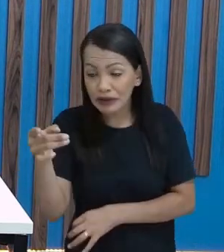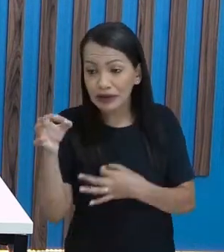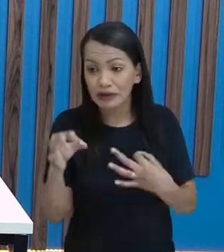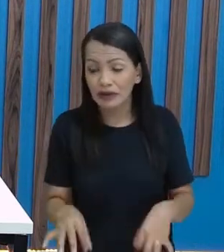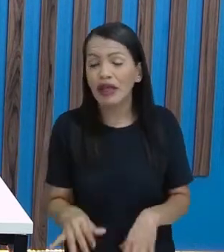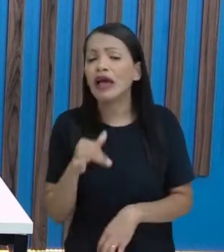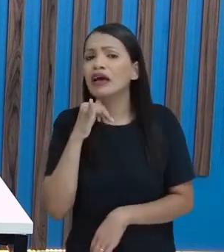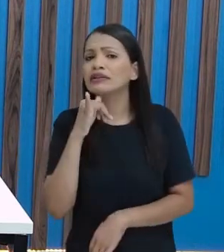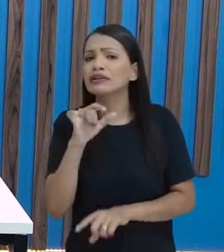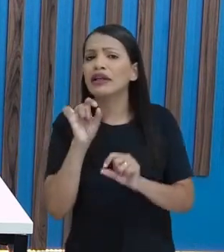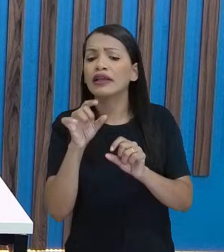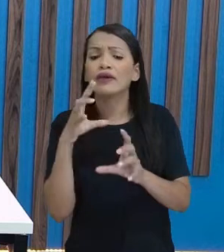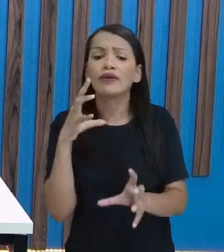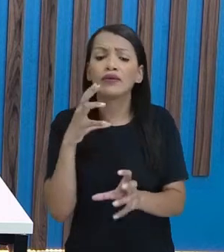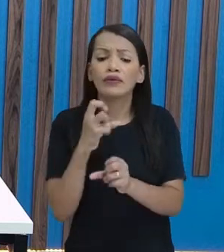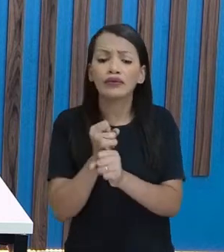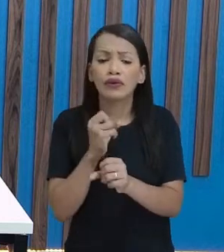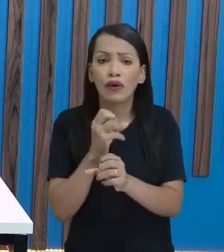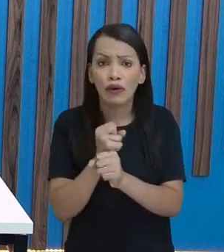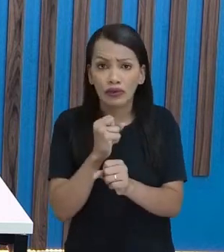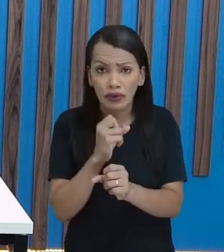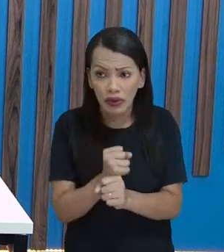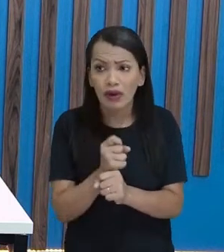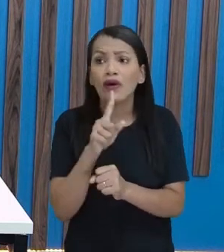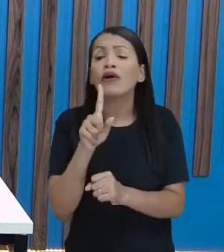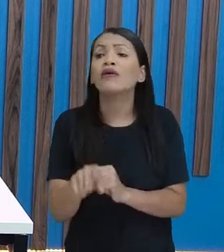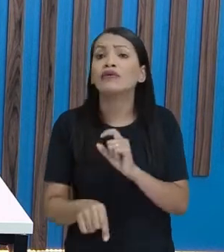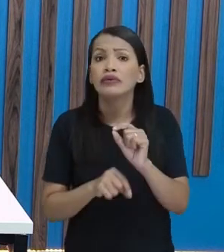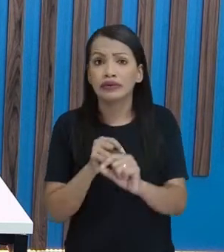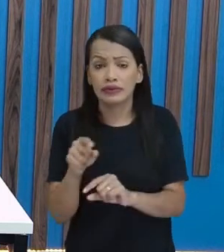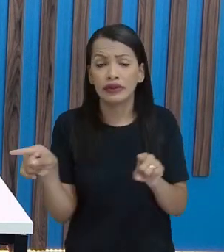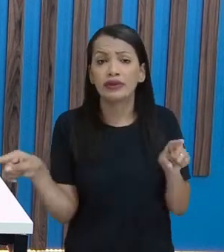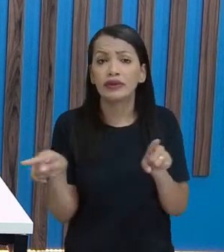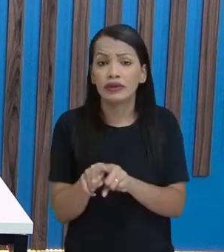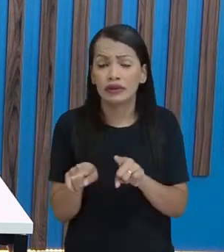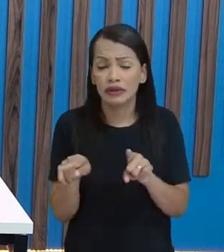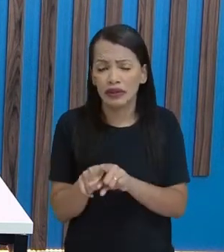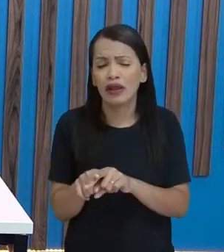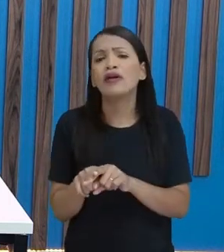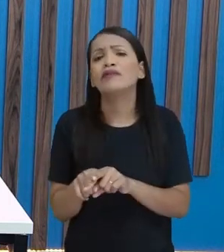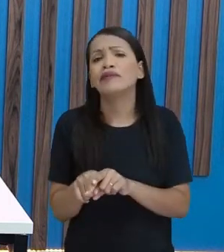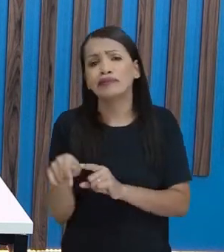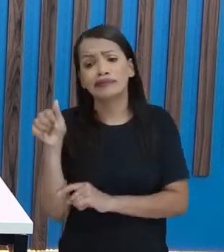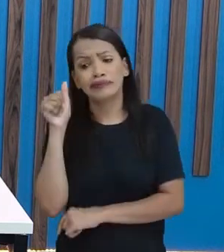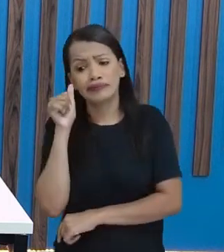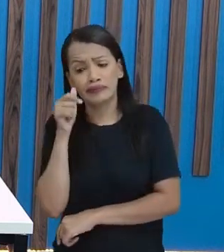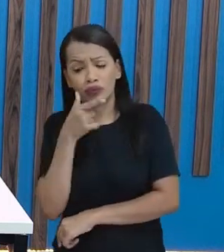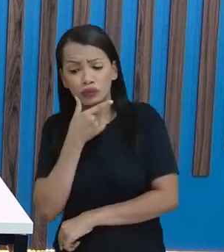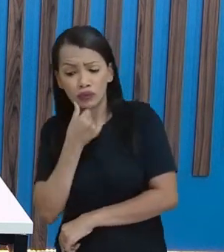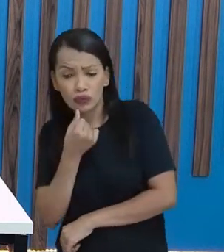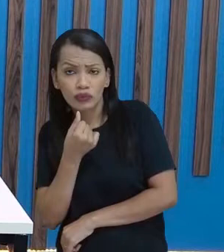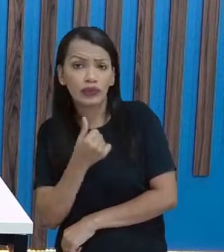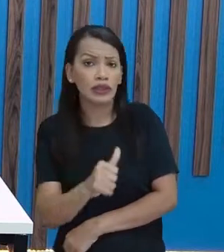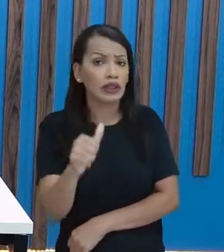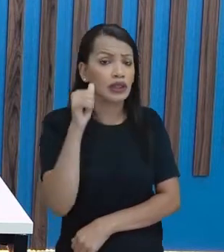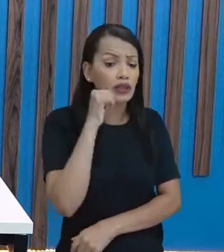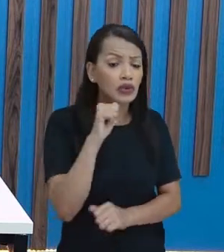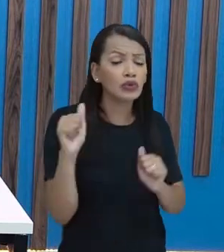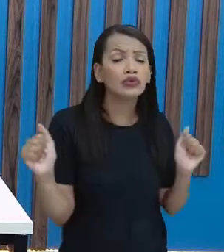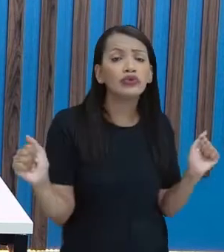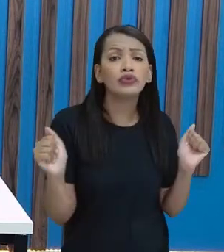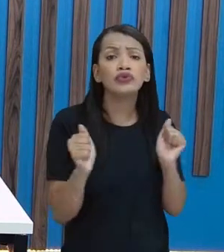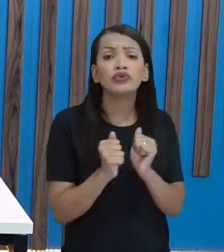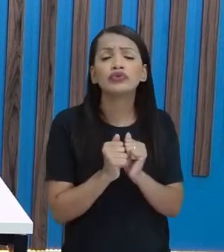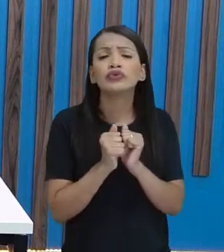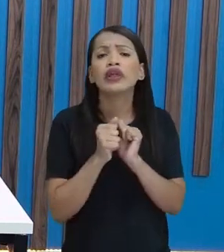o total de giz de cera que tanto Lúcia quanto Pedro possuem juntos,